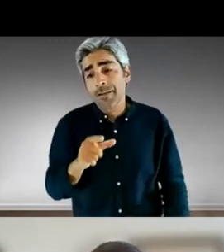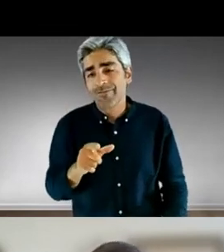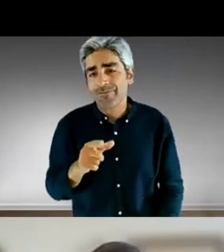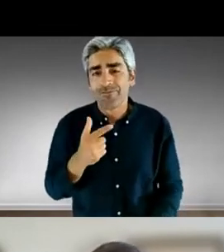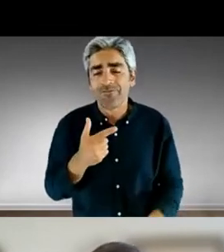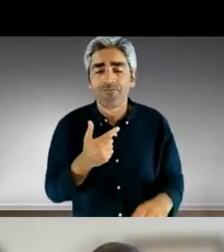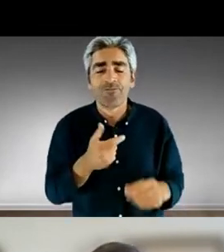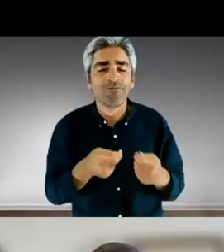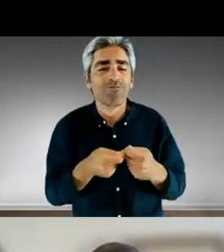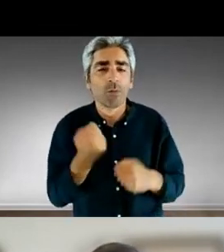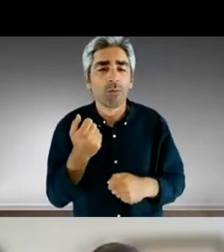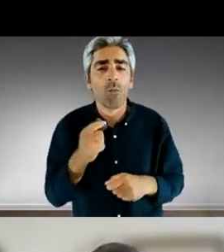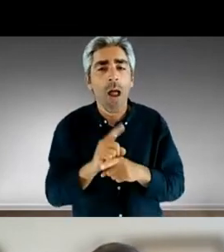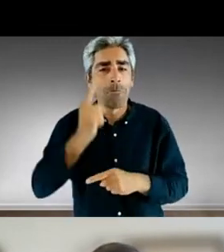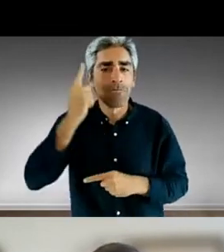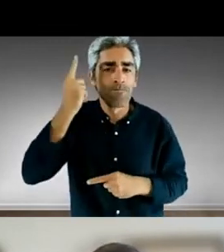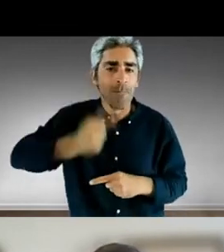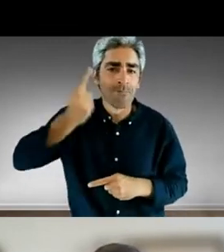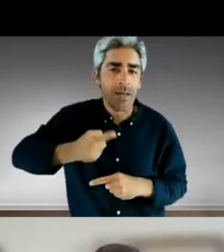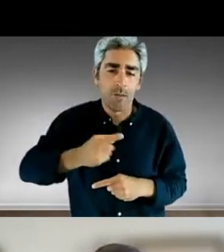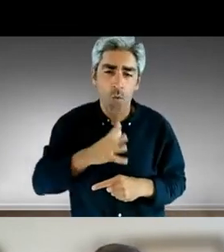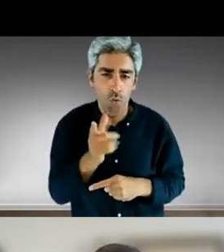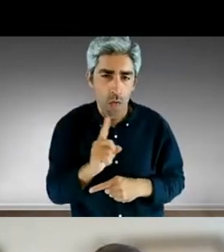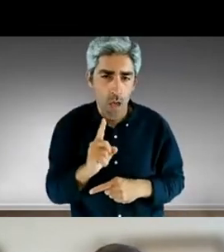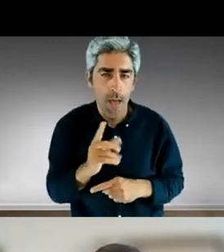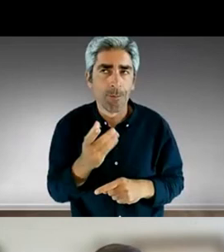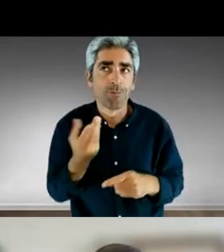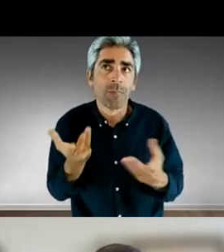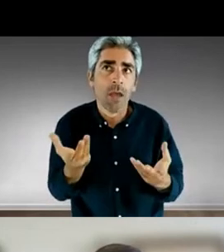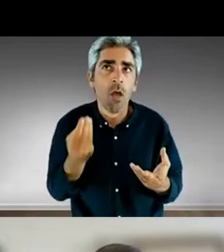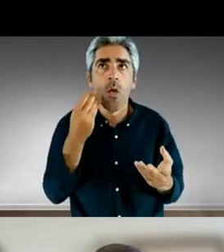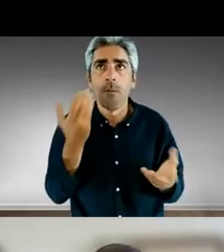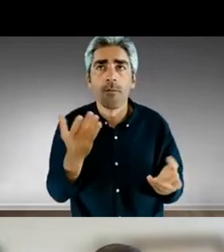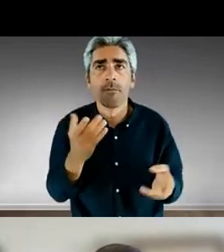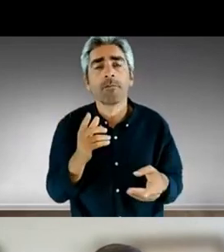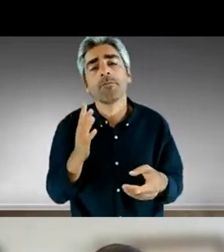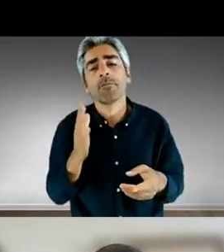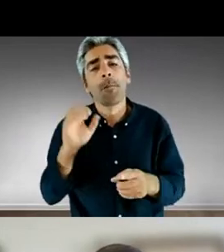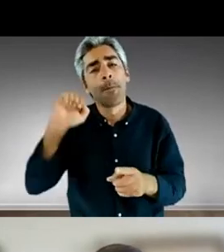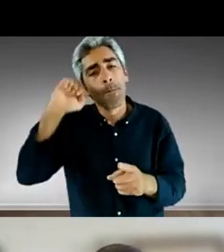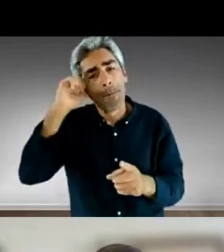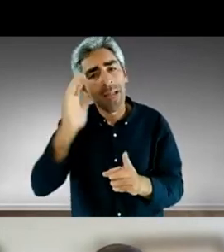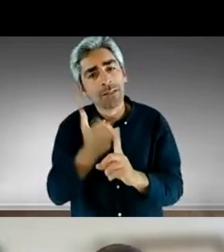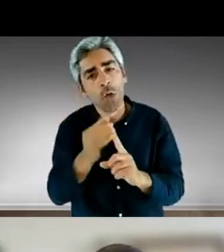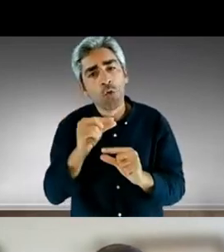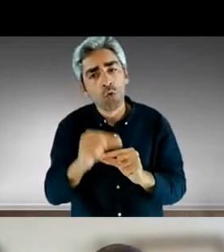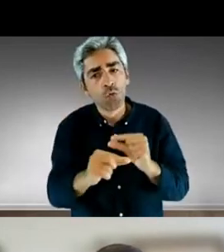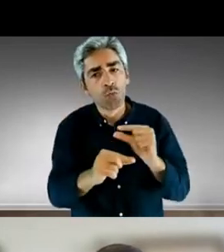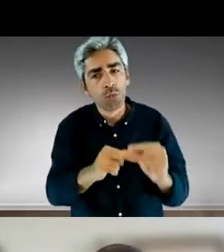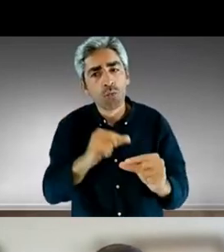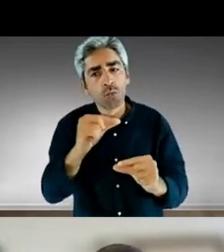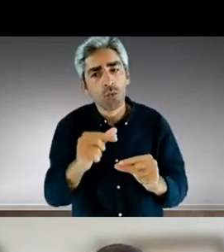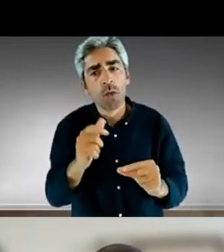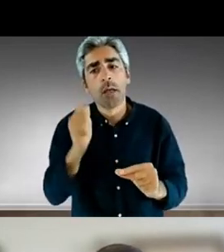resulta. Portanto, ao fim e ao cabo, acaba por ser penalizar gradualmente